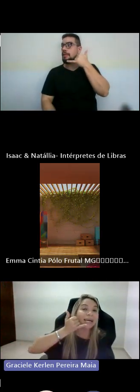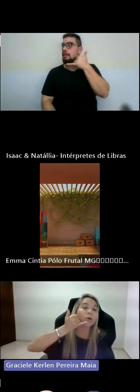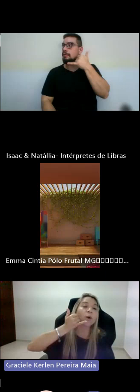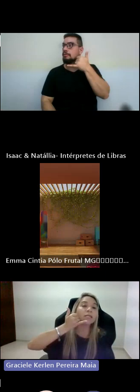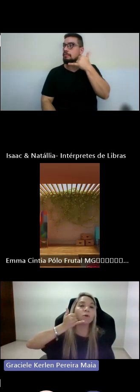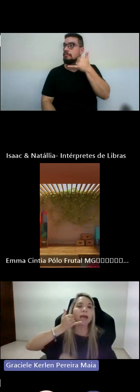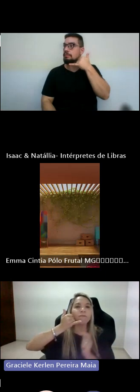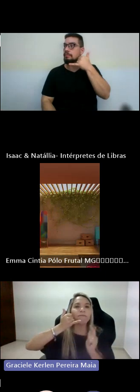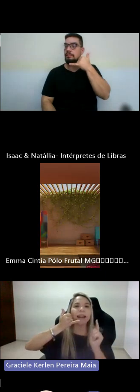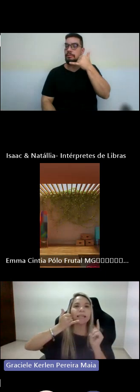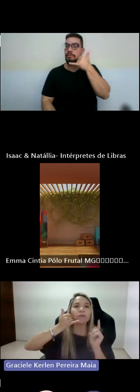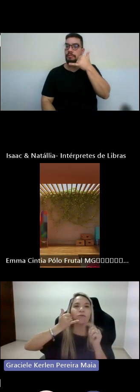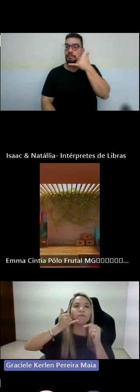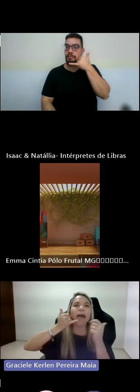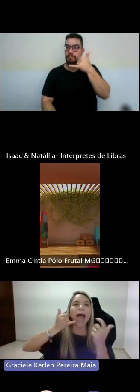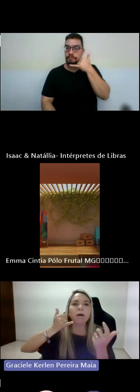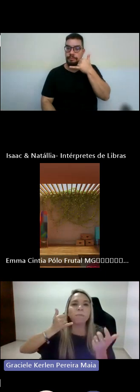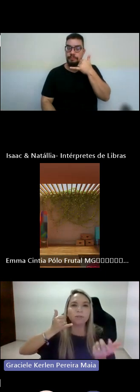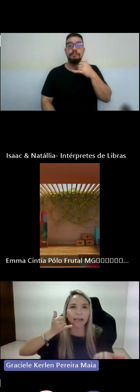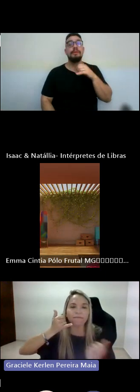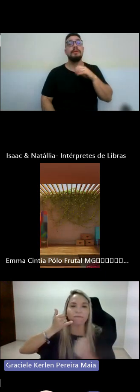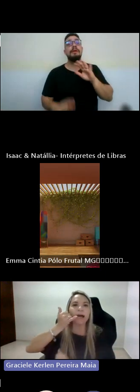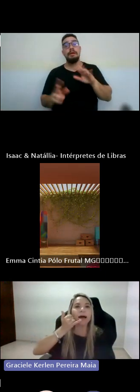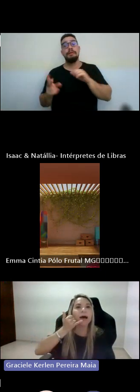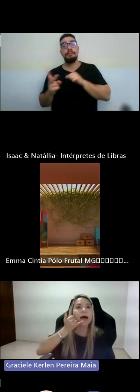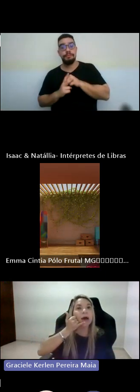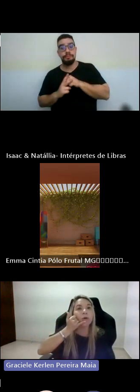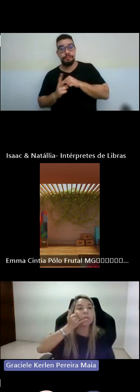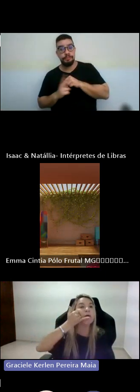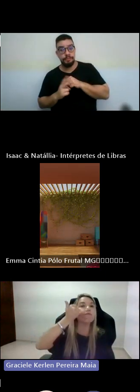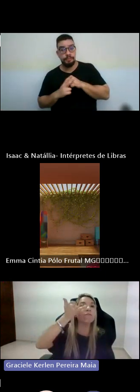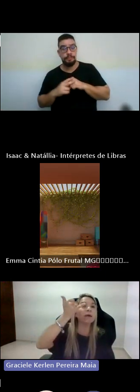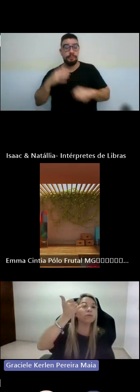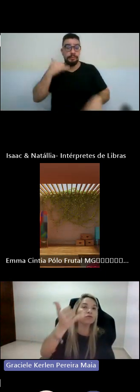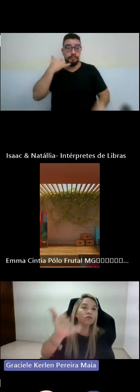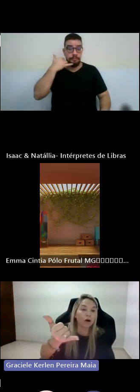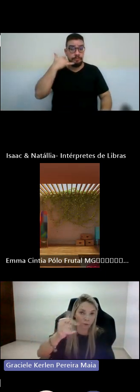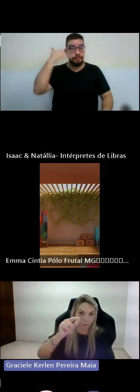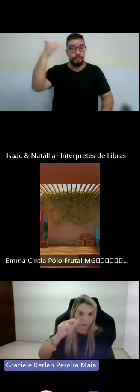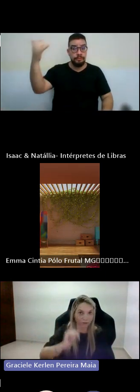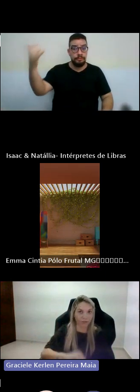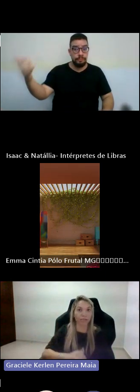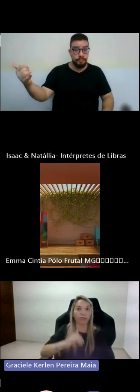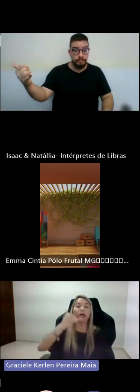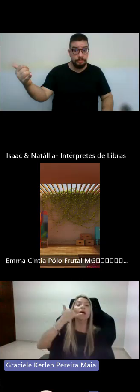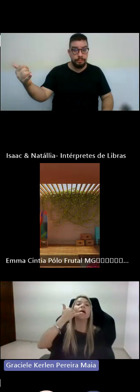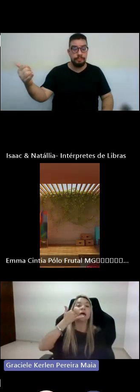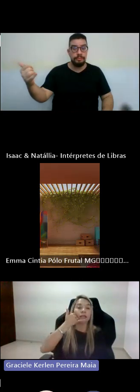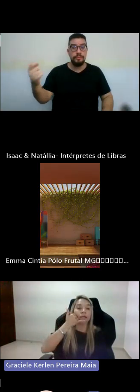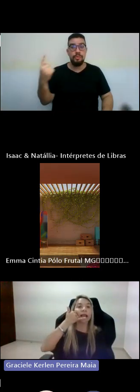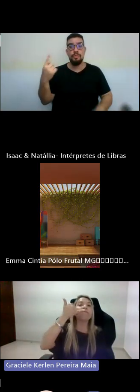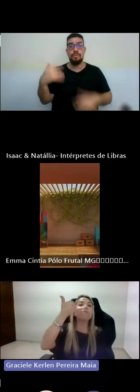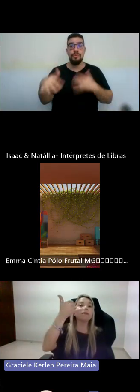Já quando eu quero falar do verbo telefonar, é um movimento só. Eu faço o